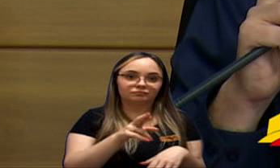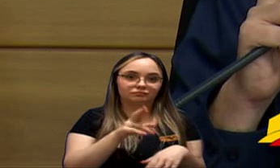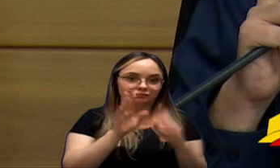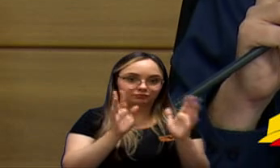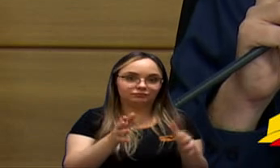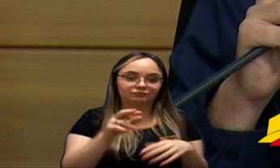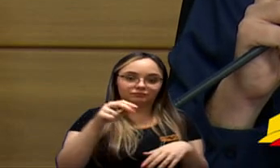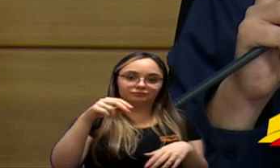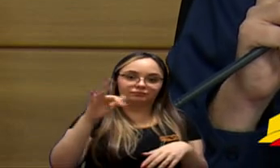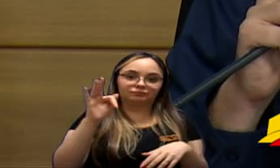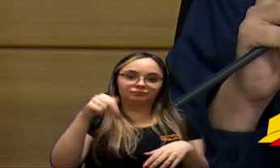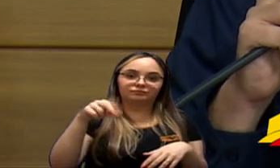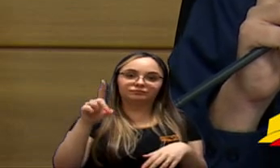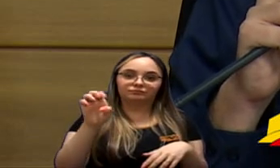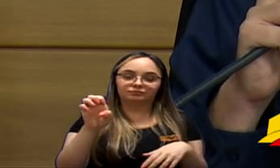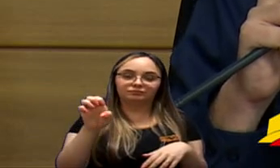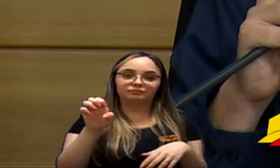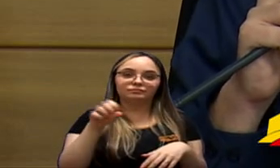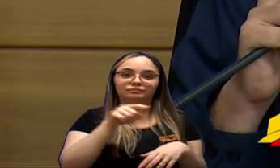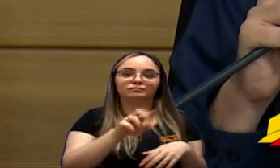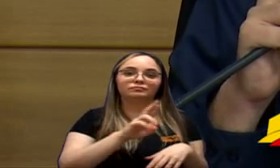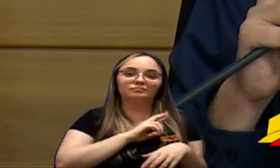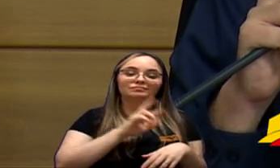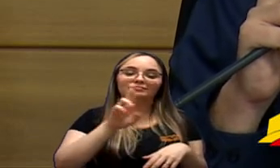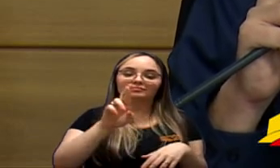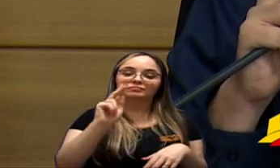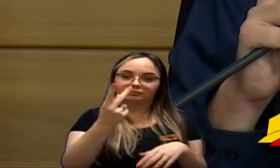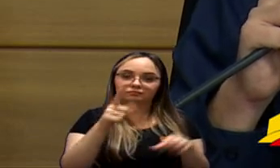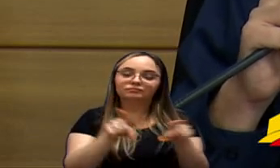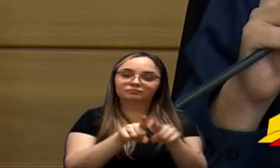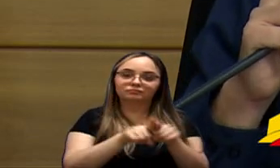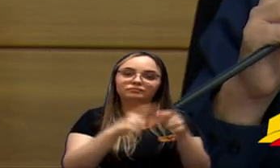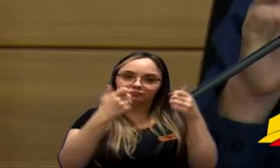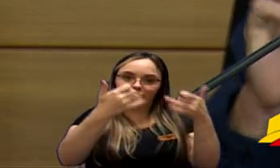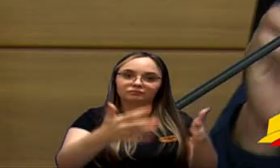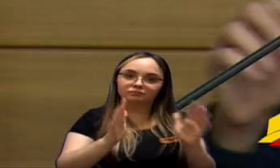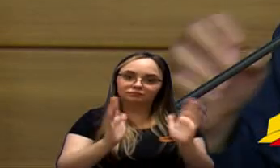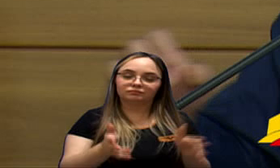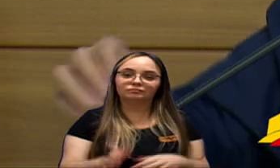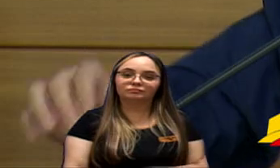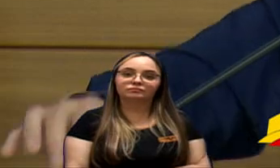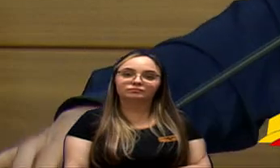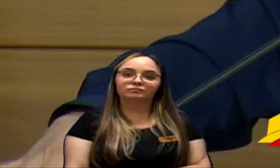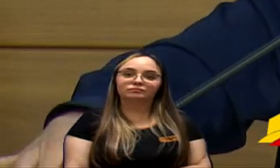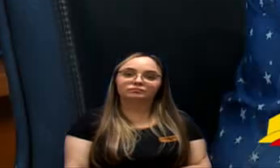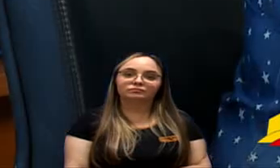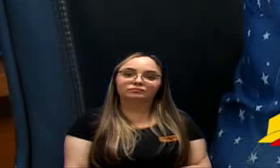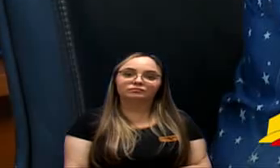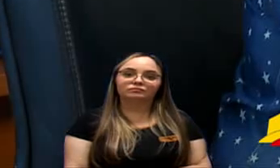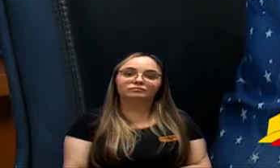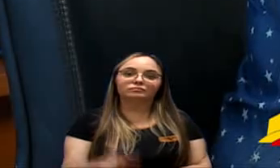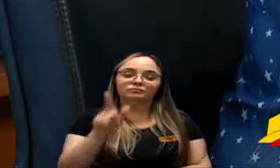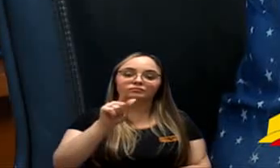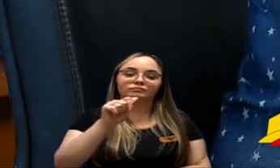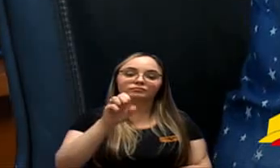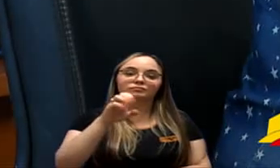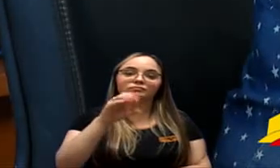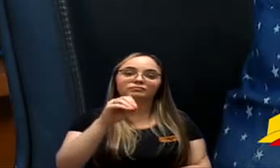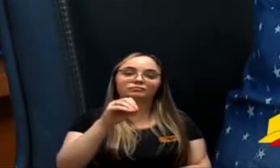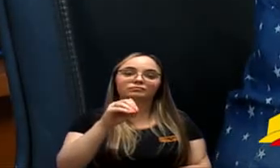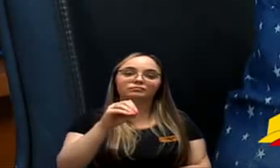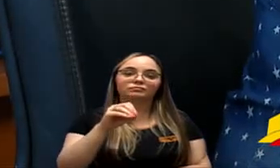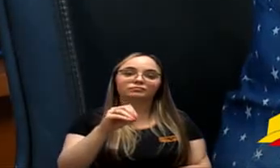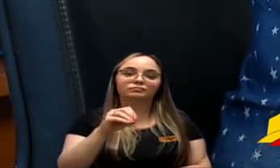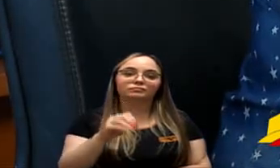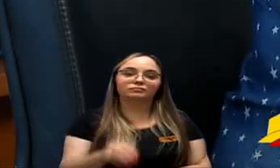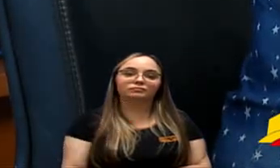incluindo FNDE, e com relação a RH, também já foi respondido. E a situação frente ao GAECO e a promotoria pública?